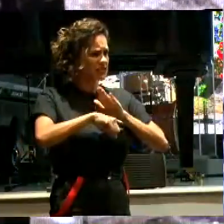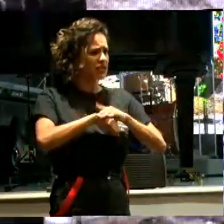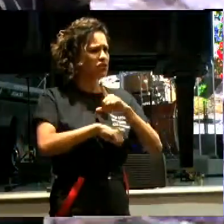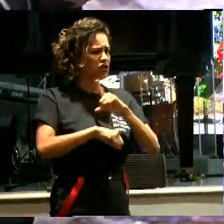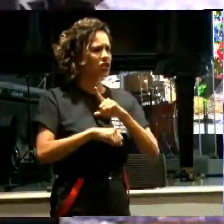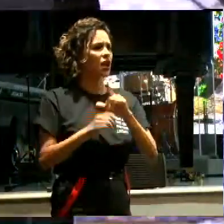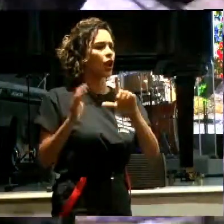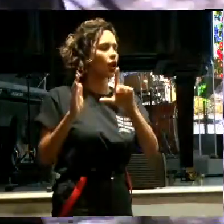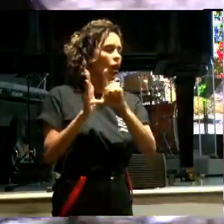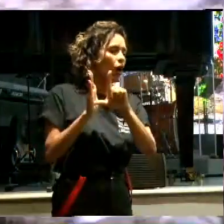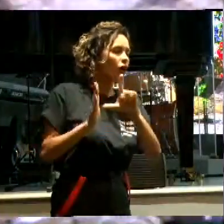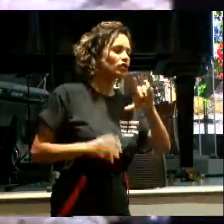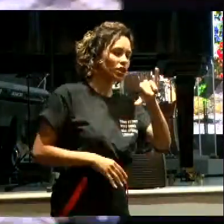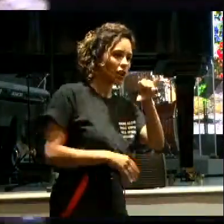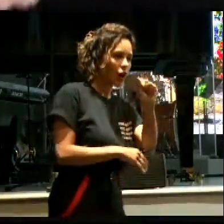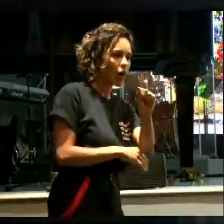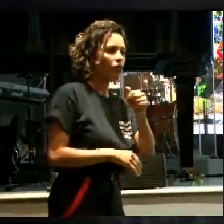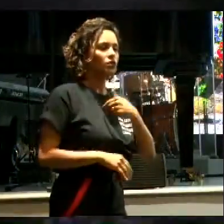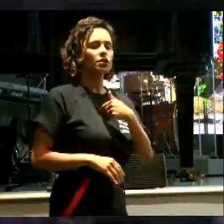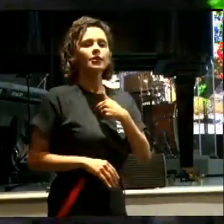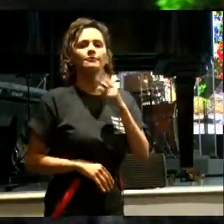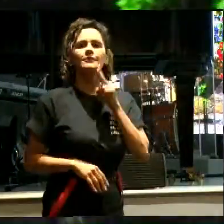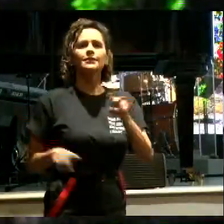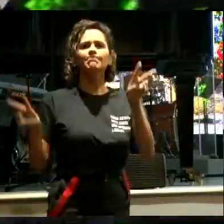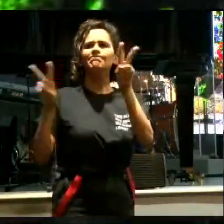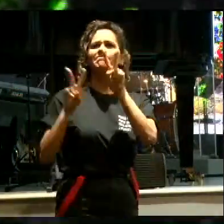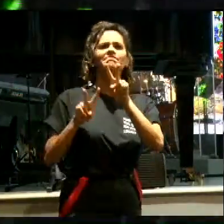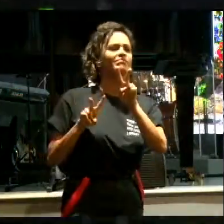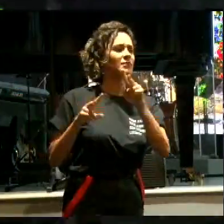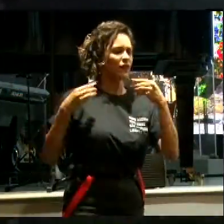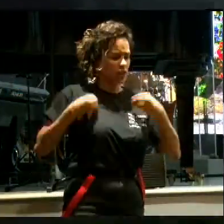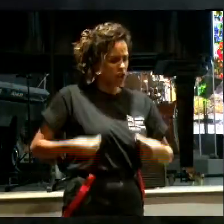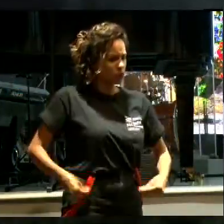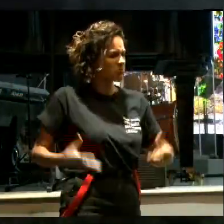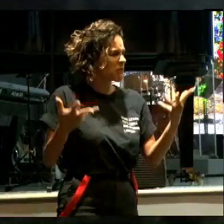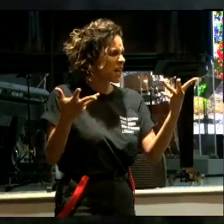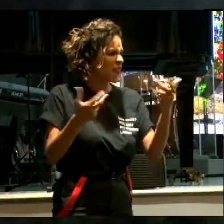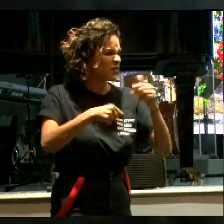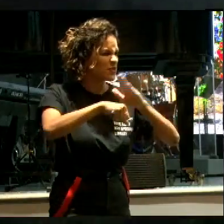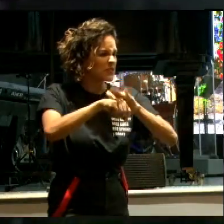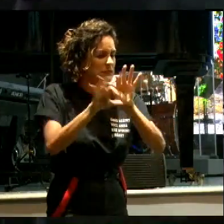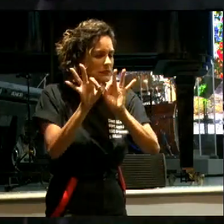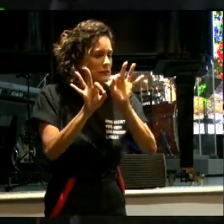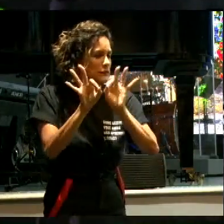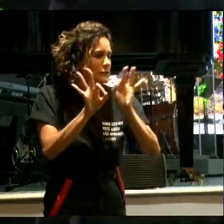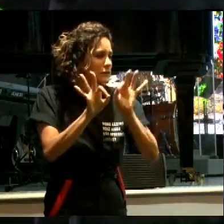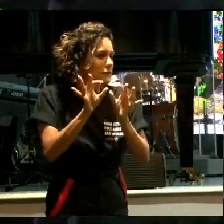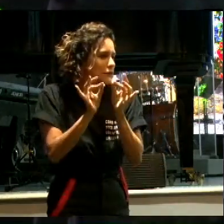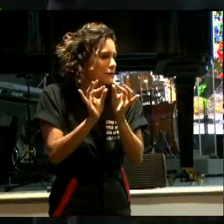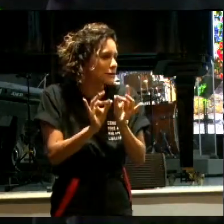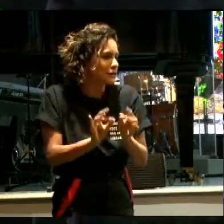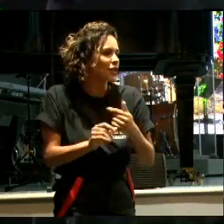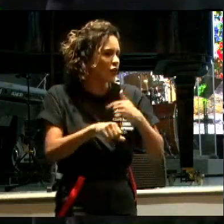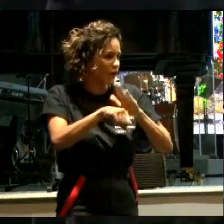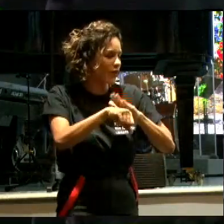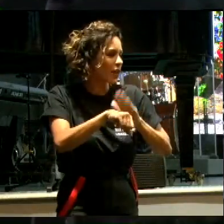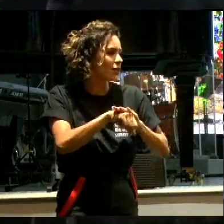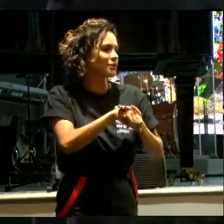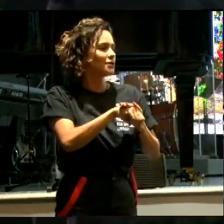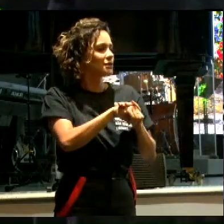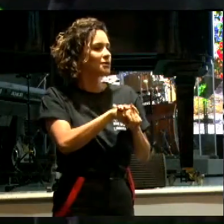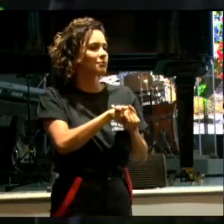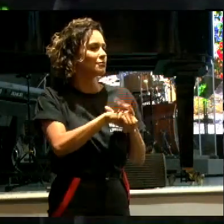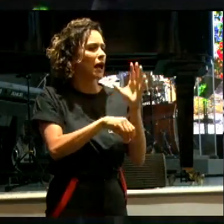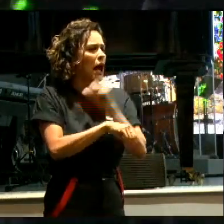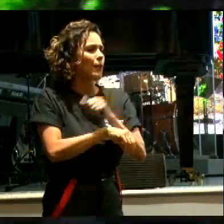pegando todos aqueles vestidos maravilhosos, vestido que tinha feito, tipo, semana passada, que a noiva tinha lá,